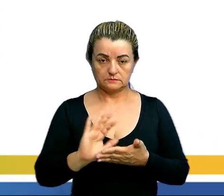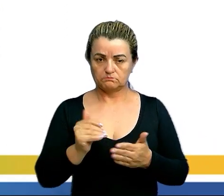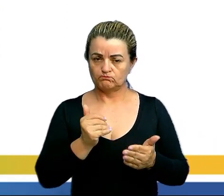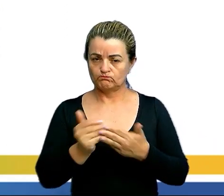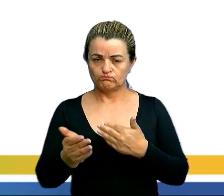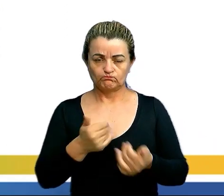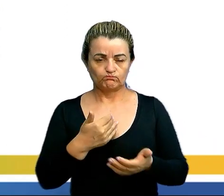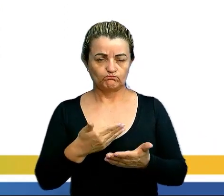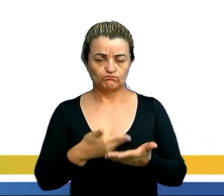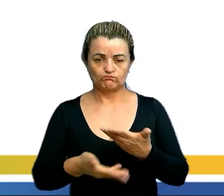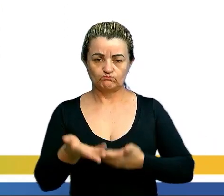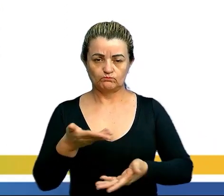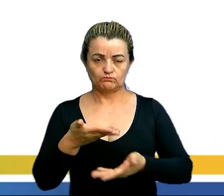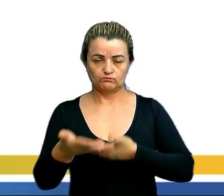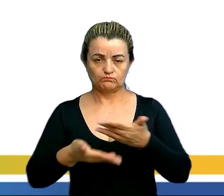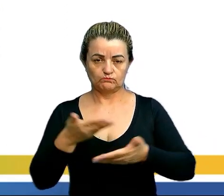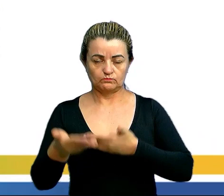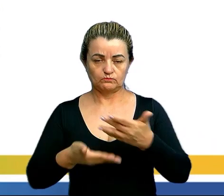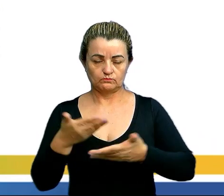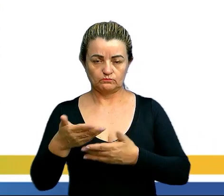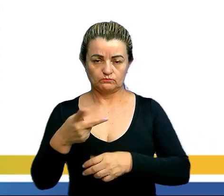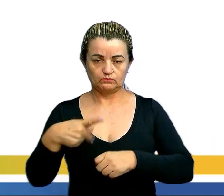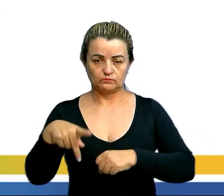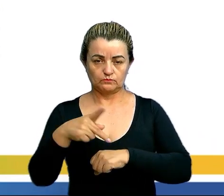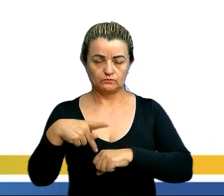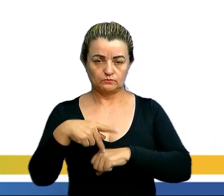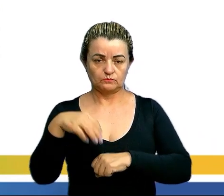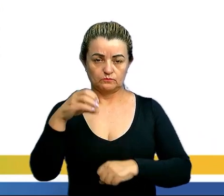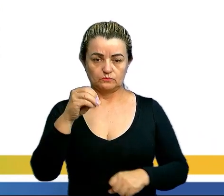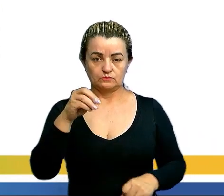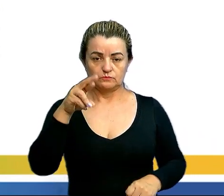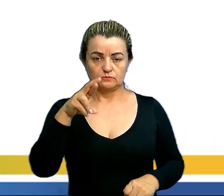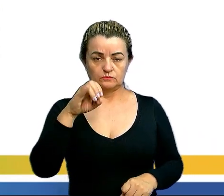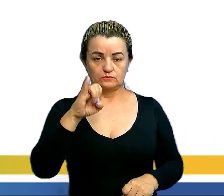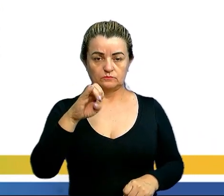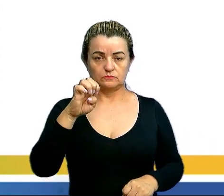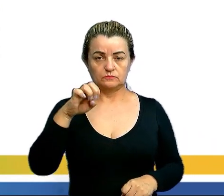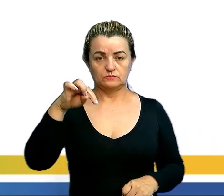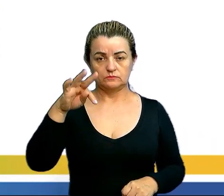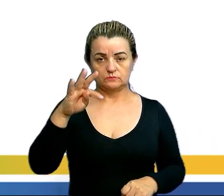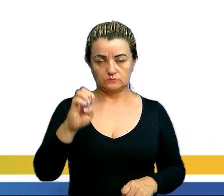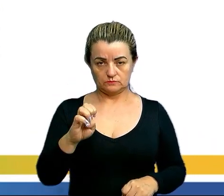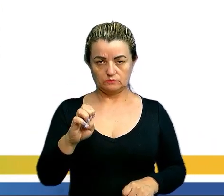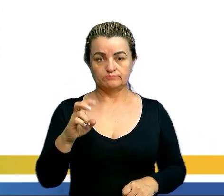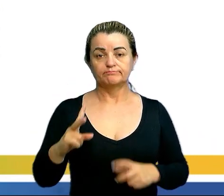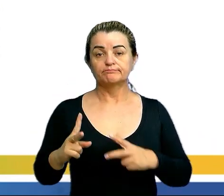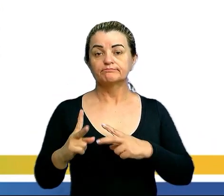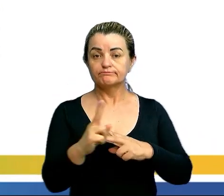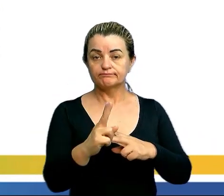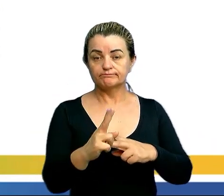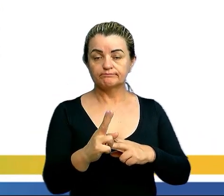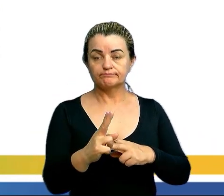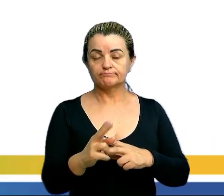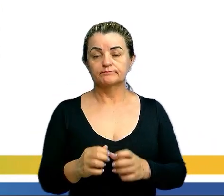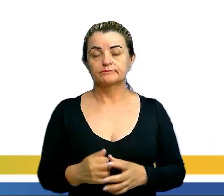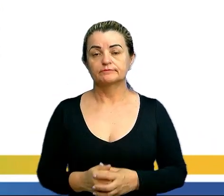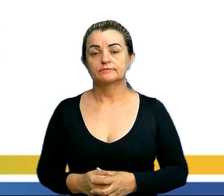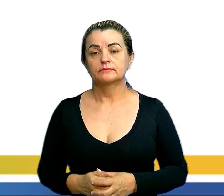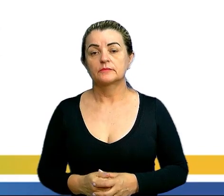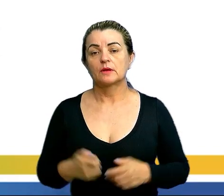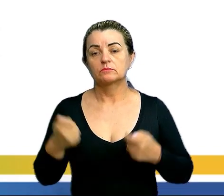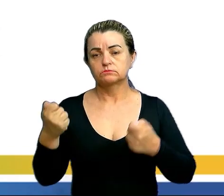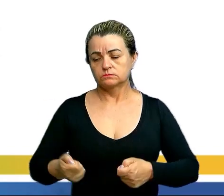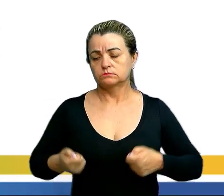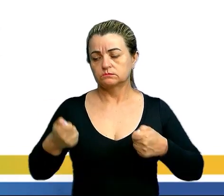relação comercial com os países do Oriente, que estavam ali do lado soviético, seriam cortadas. Seria uma forma de